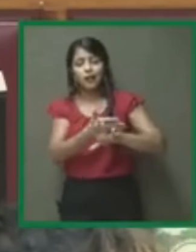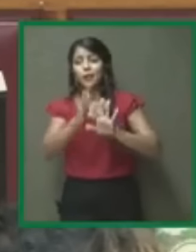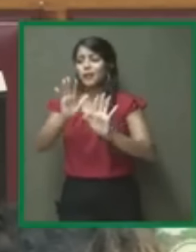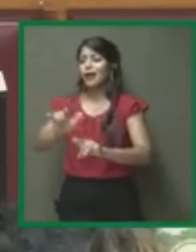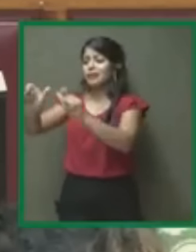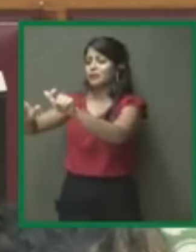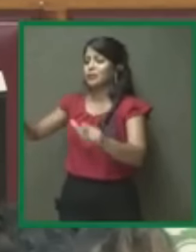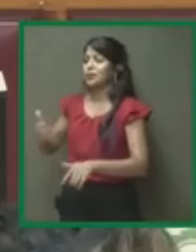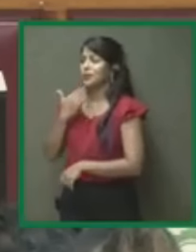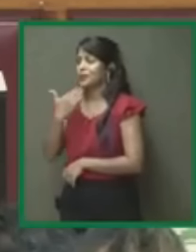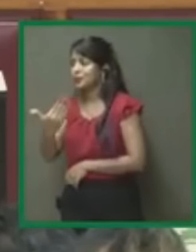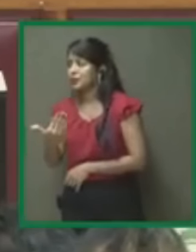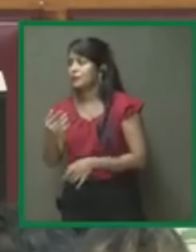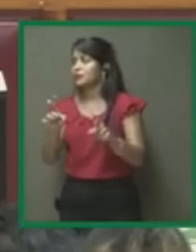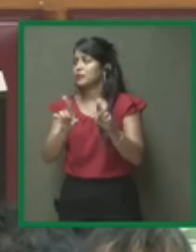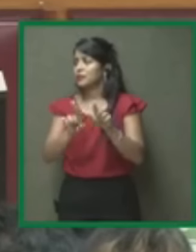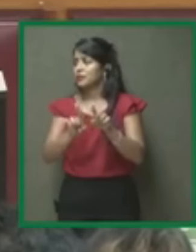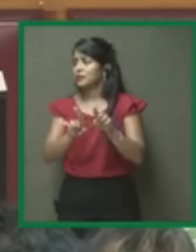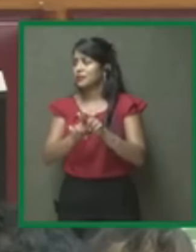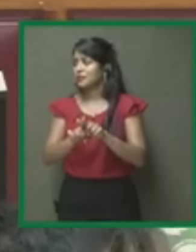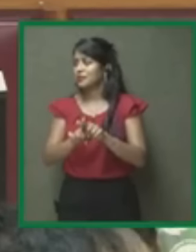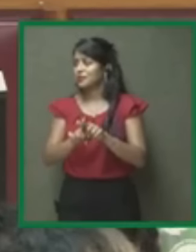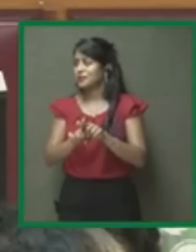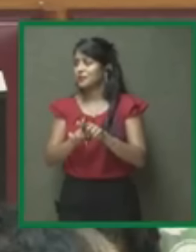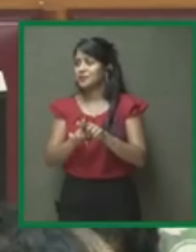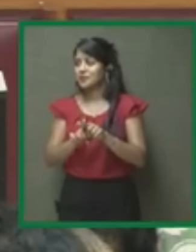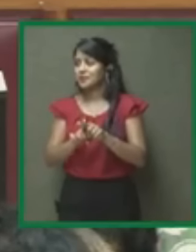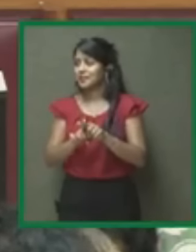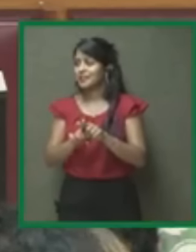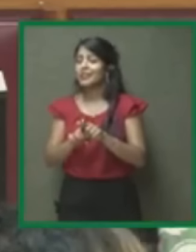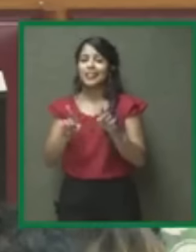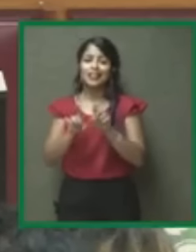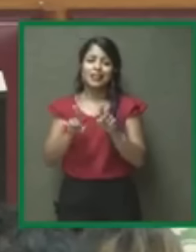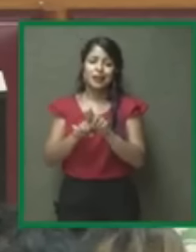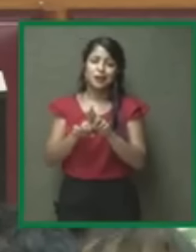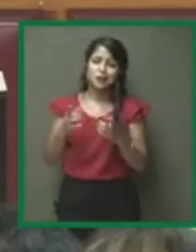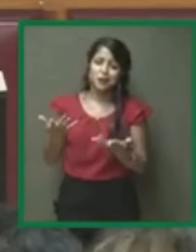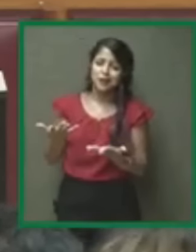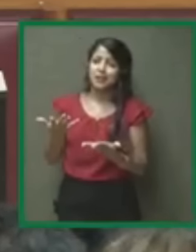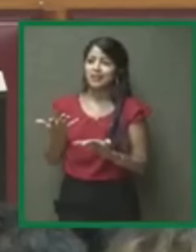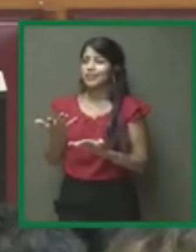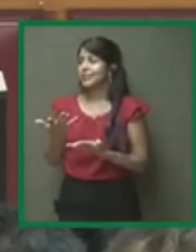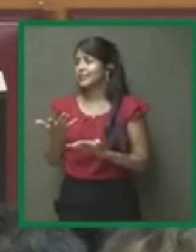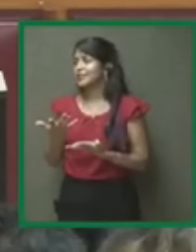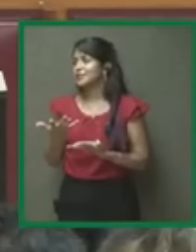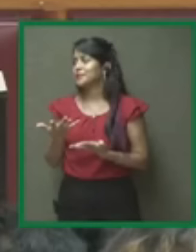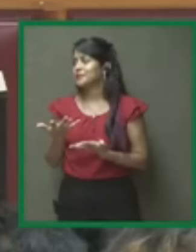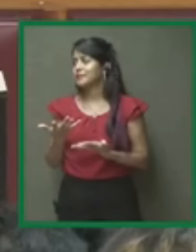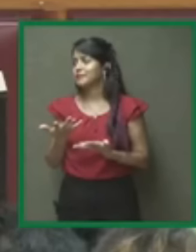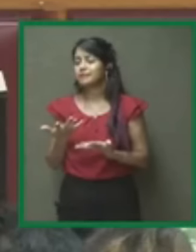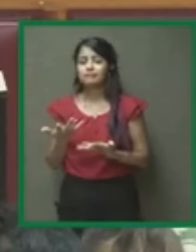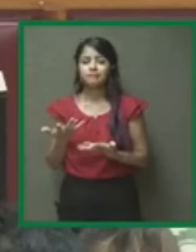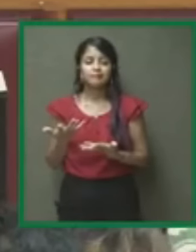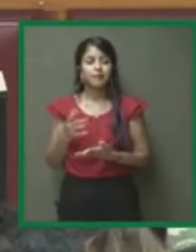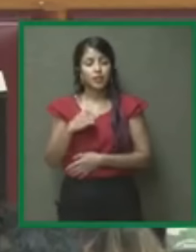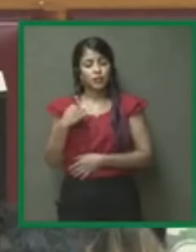todos, inclusive, eu não gosto muito dessa palavra, mas é essa, né? Numa só assentada, né?